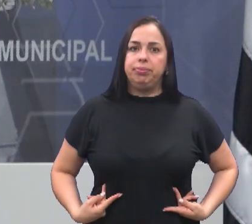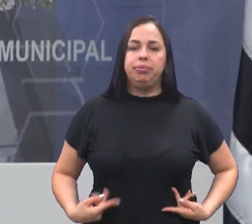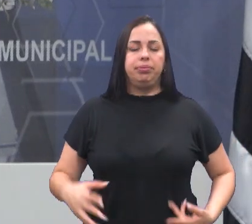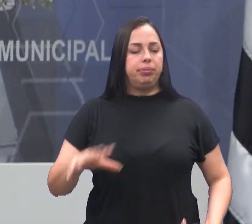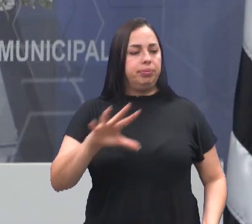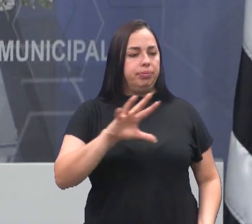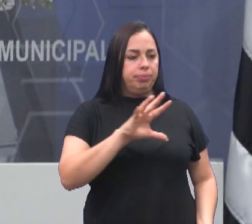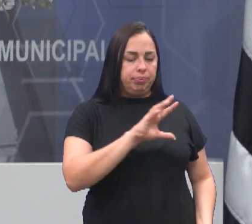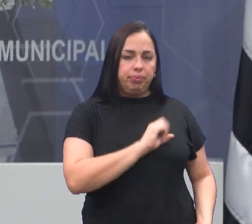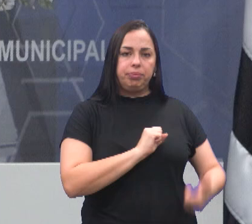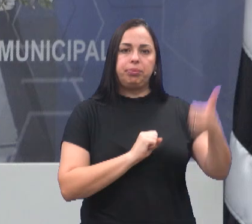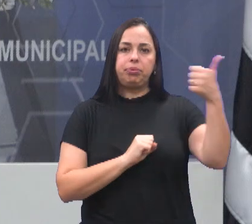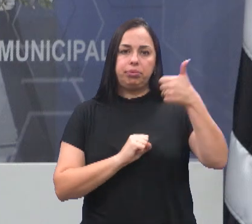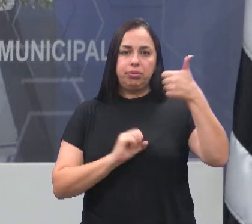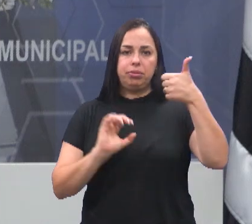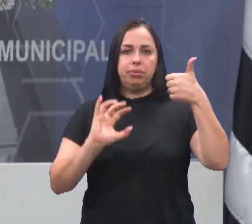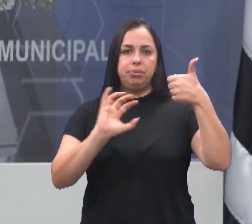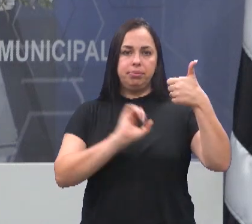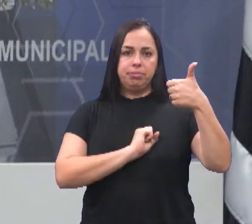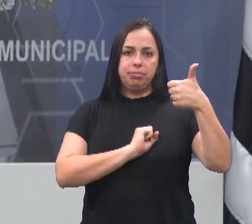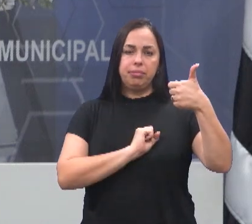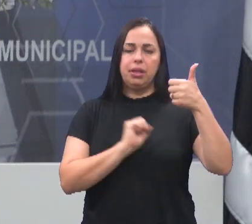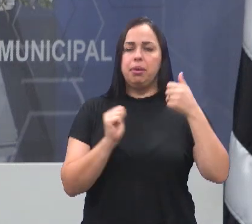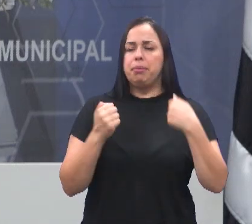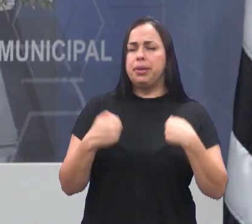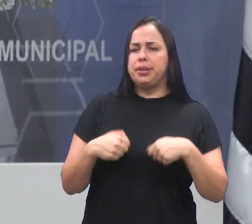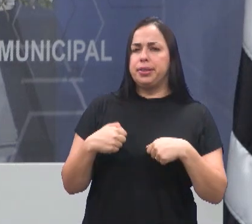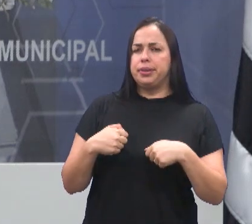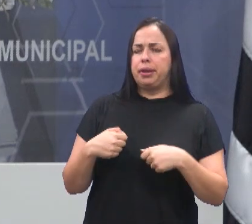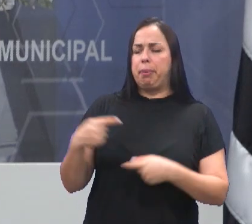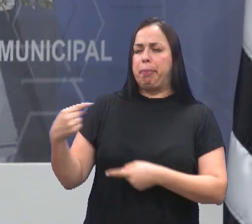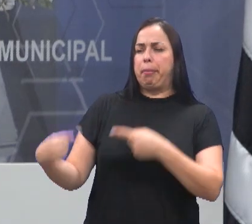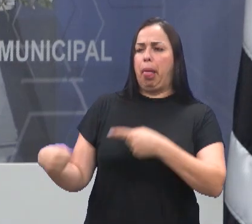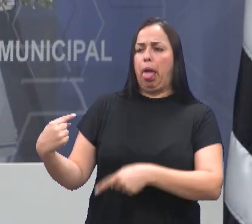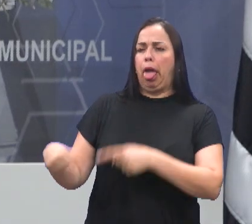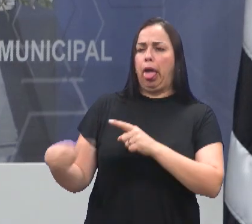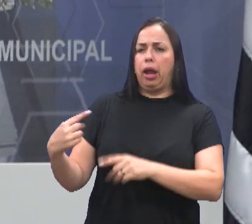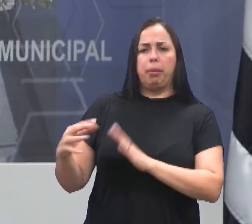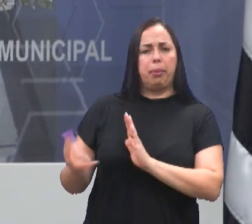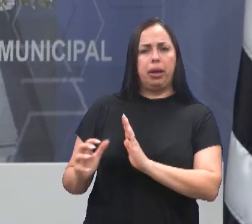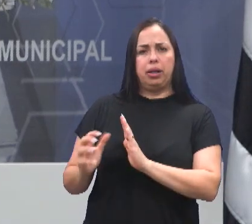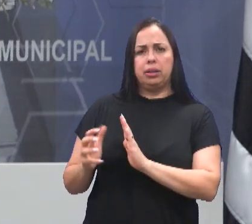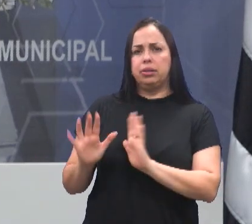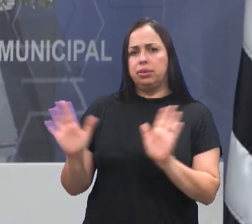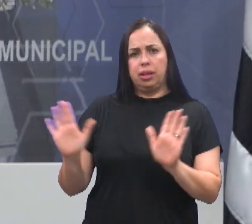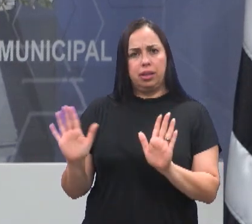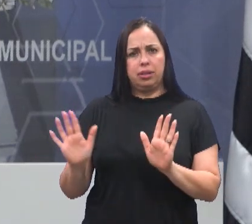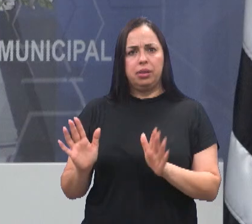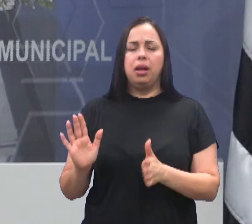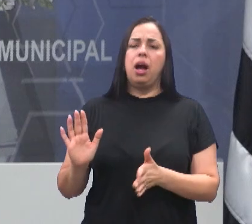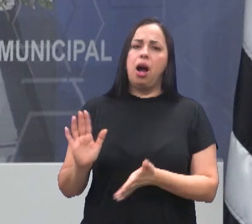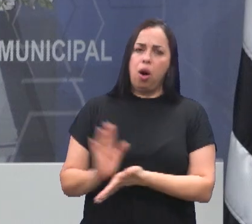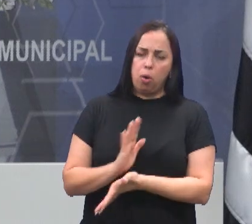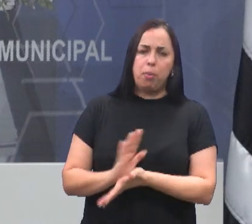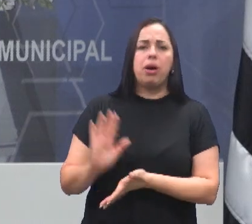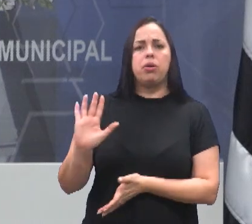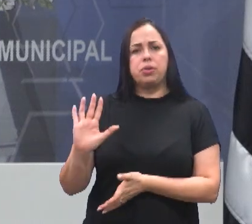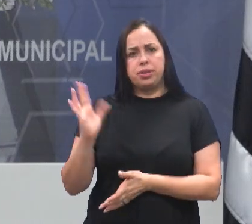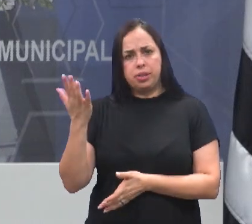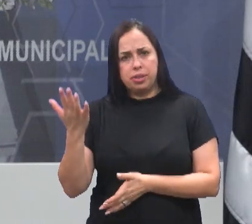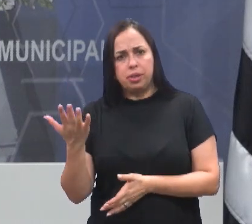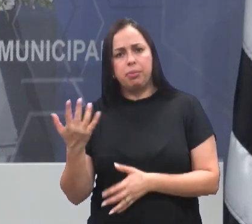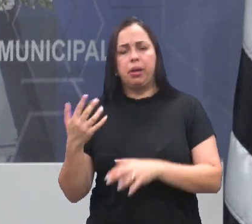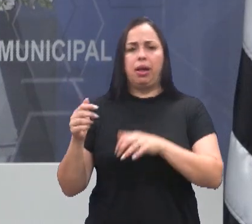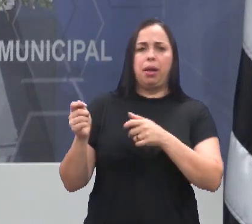frente. E, assim, a gente precisa parar um pouco de brigas políticas que a gente acaba tendo por situações, né, de momentos de estar na oposição,